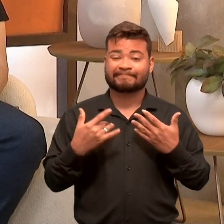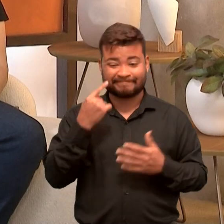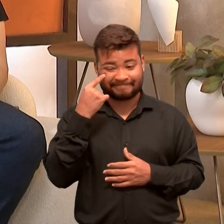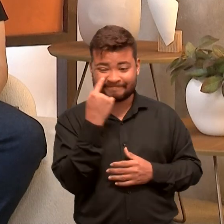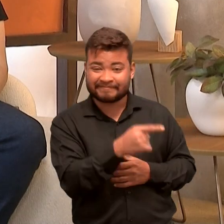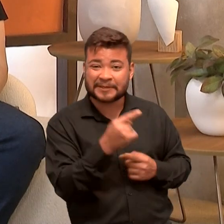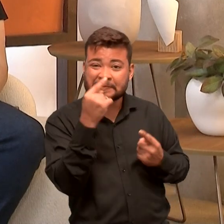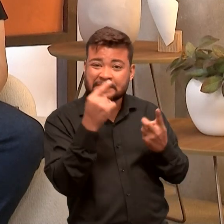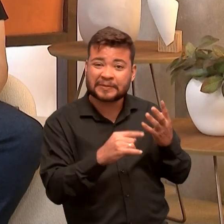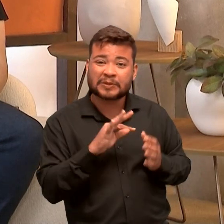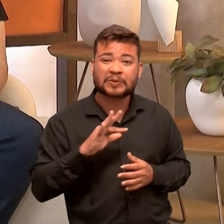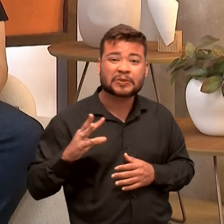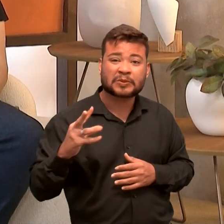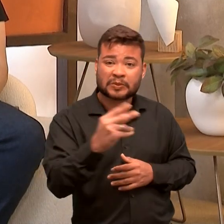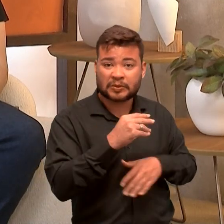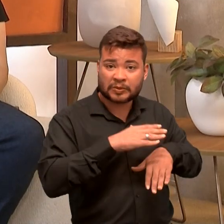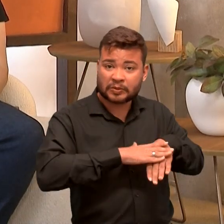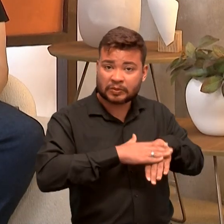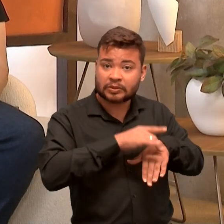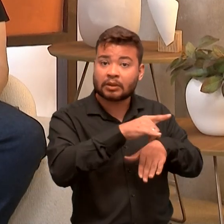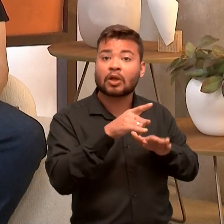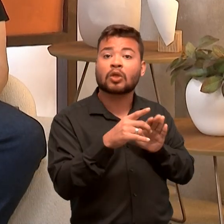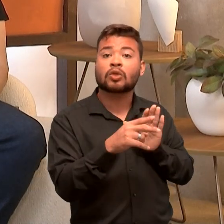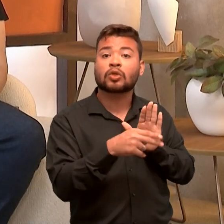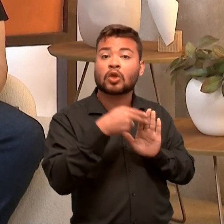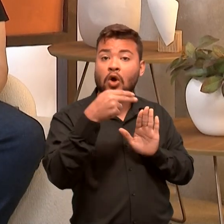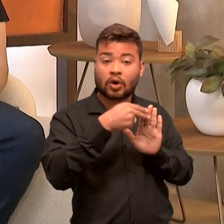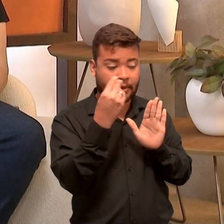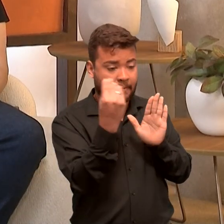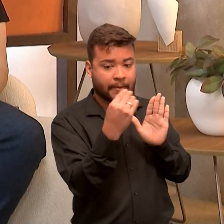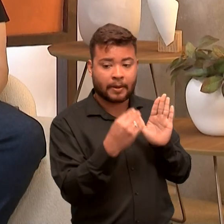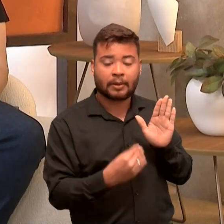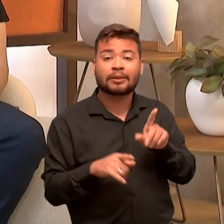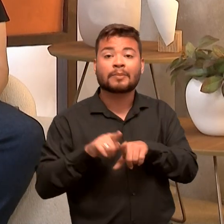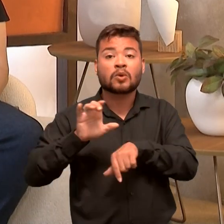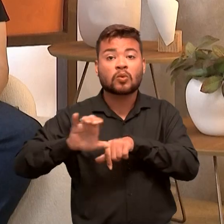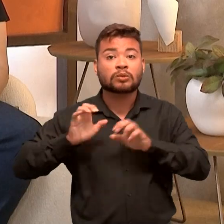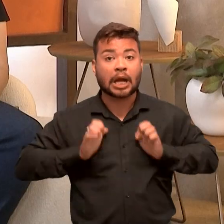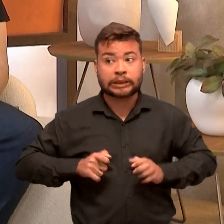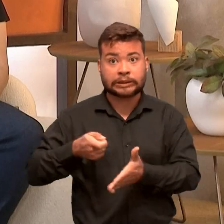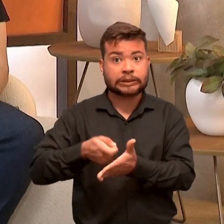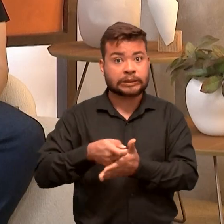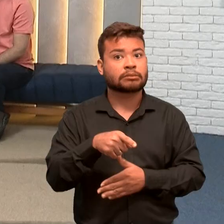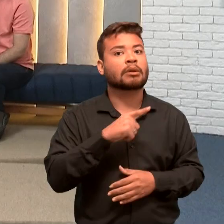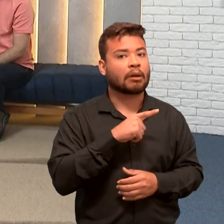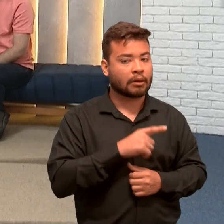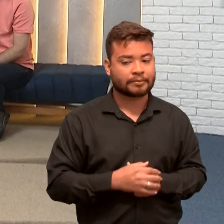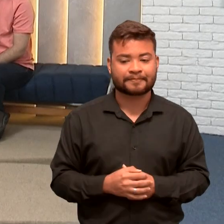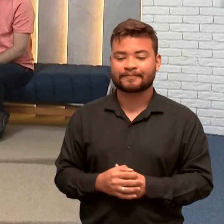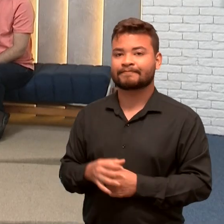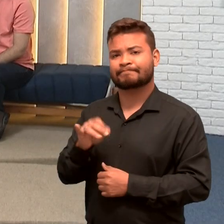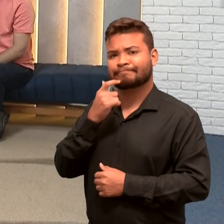vai estar sendo falado nas normativas e sendo cobrado no curso de ética. Muito recentemente a gente teve inclusive uma imagem